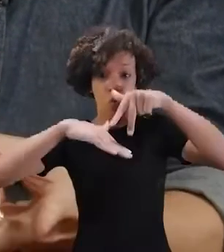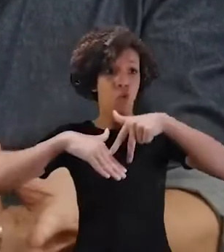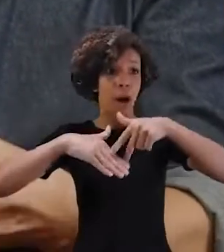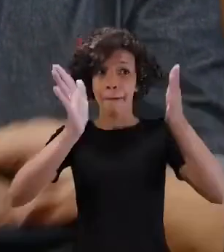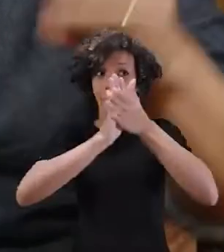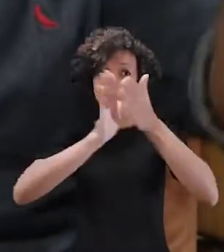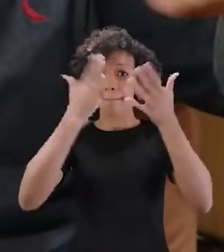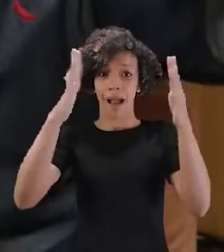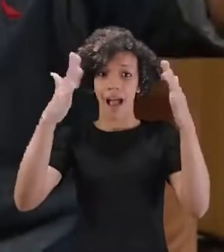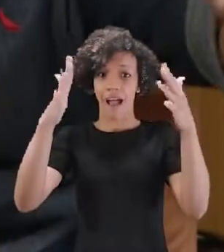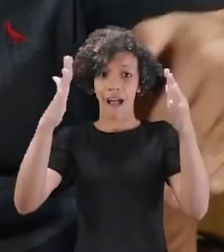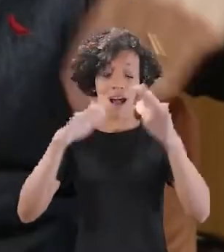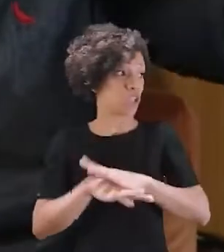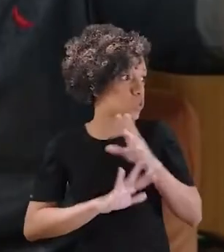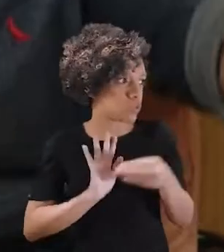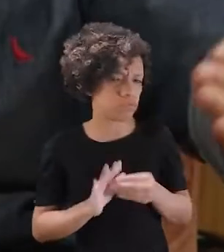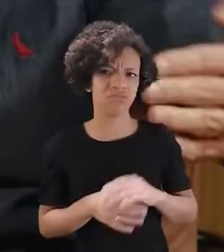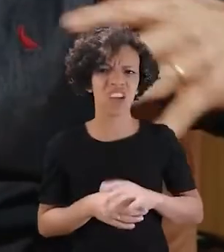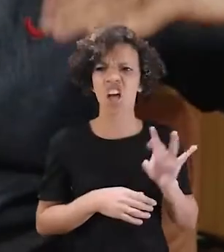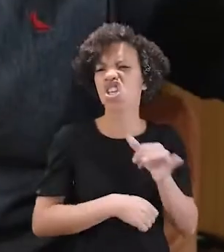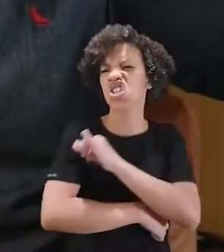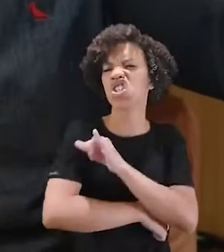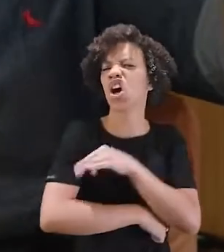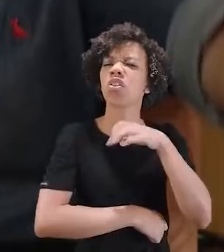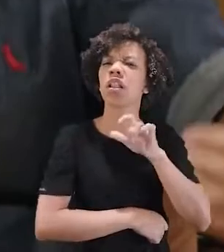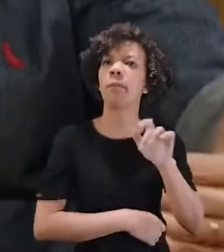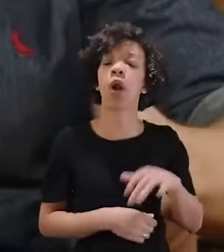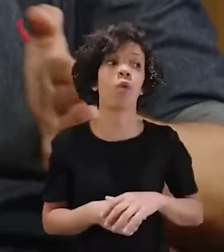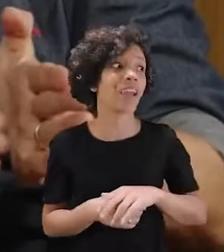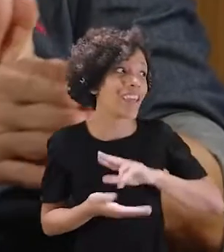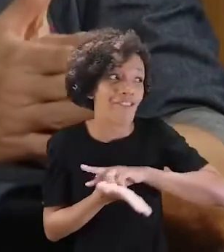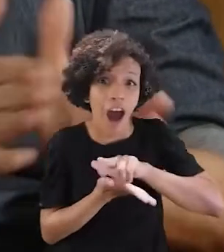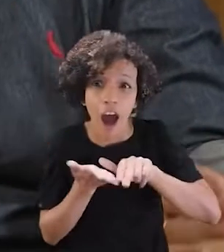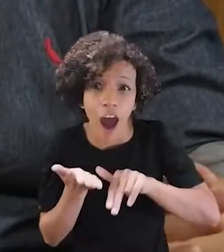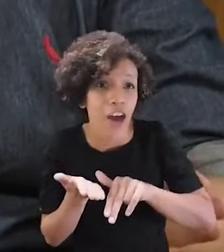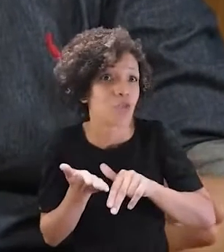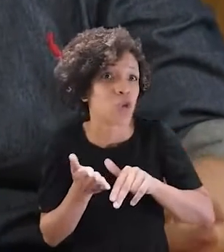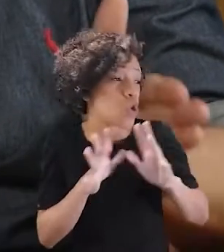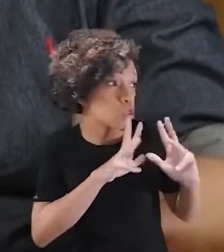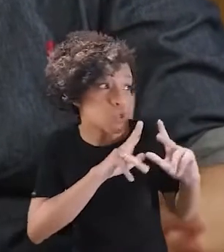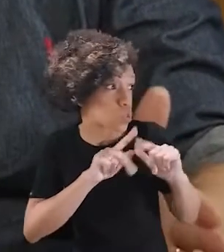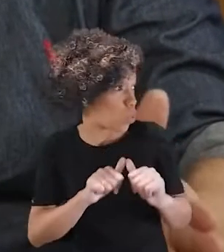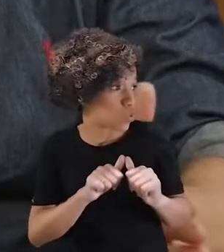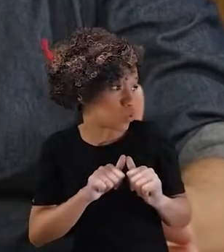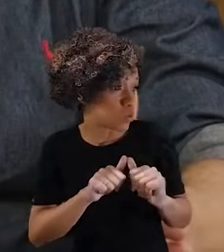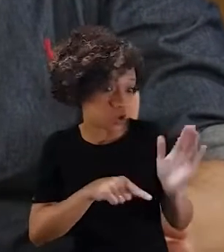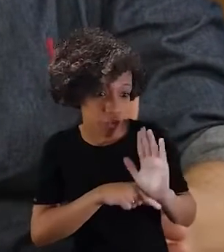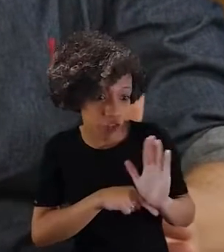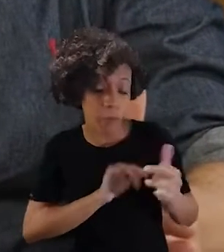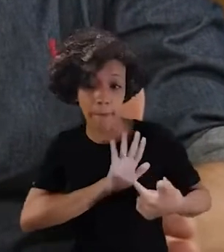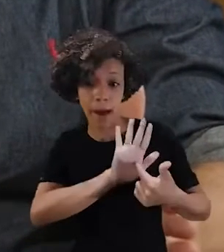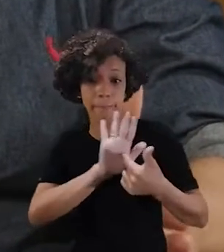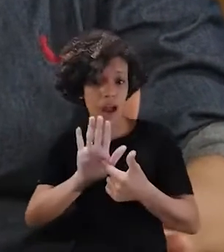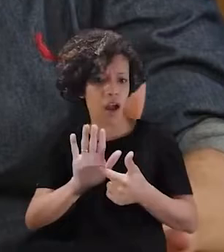Leblon Ipanema na Barra da Tijuca no Méier em Bangu assistir o filme da Baixada Fluminense a reação foi igual 11 o filme foi